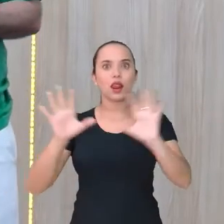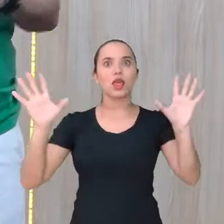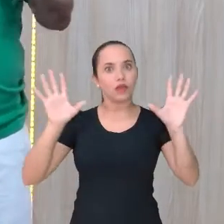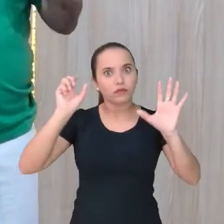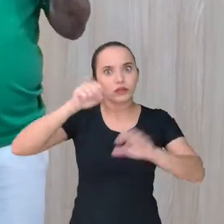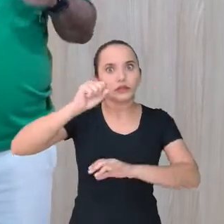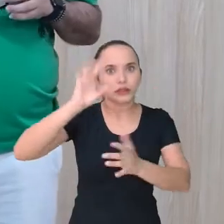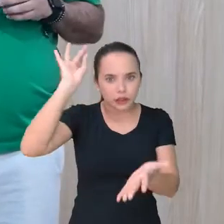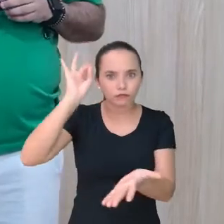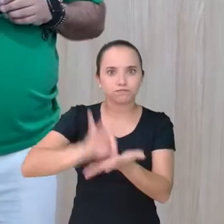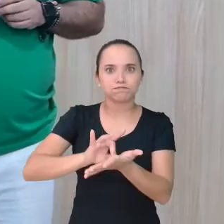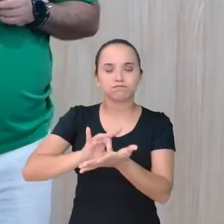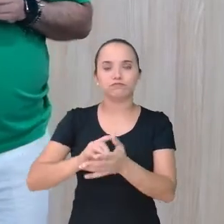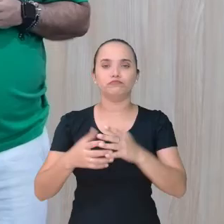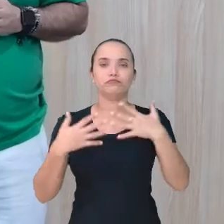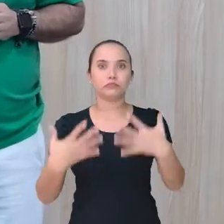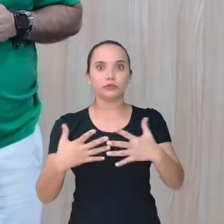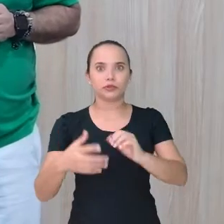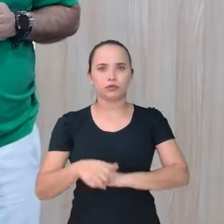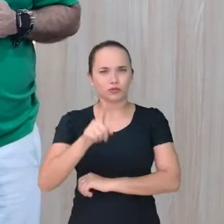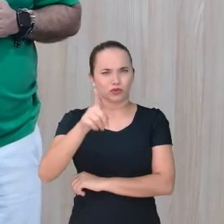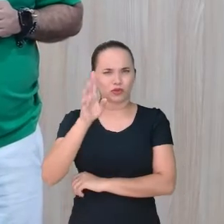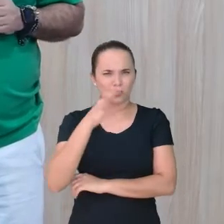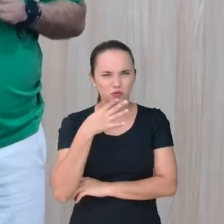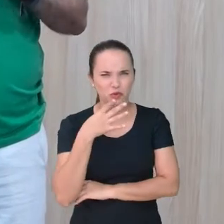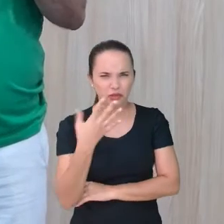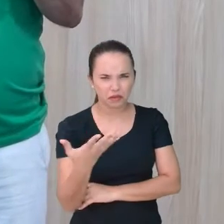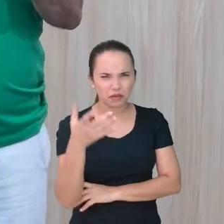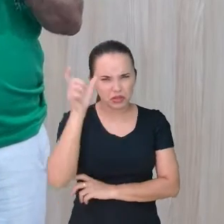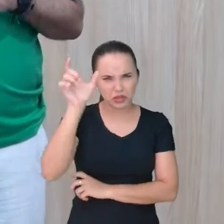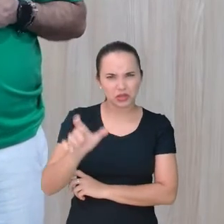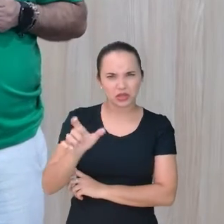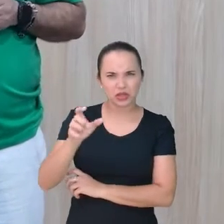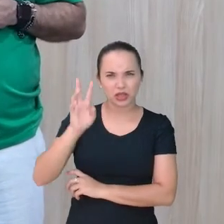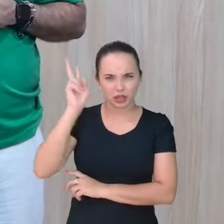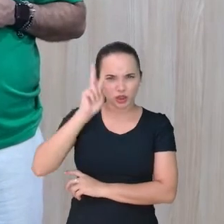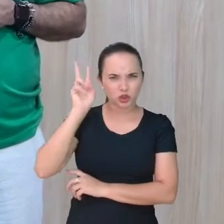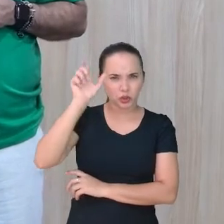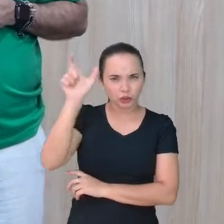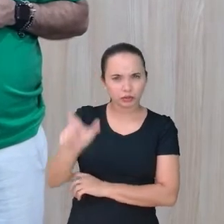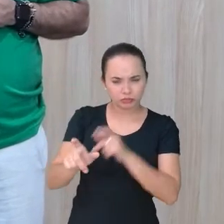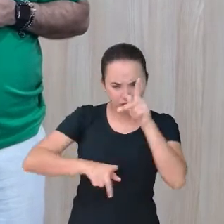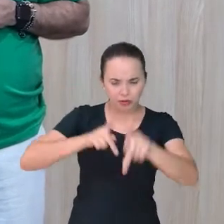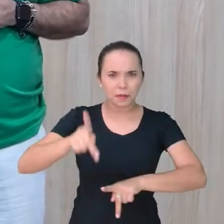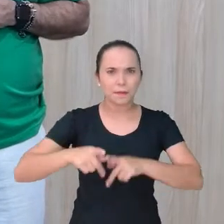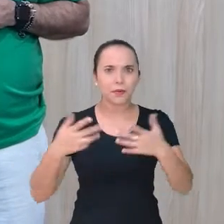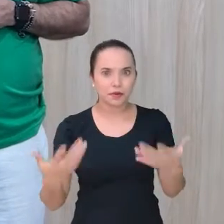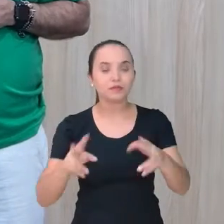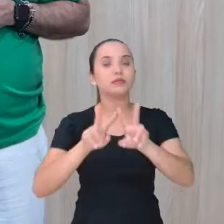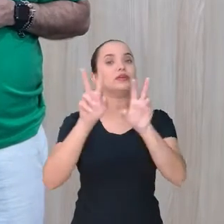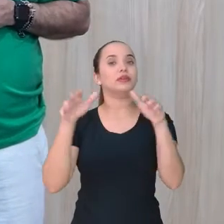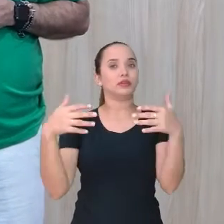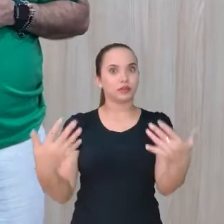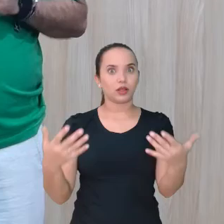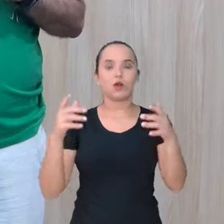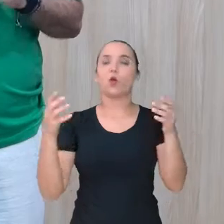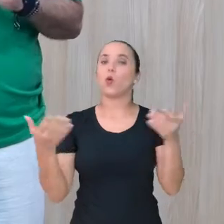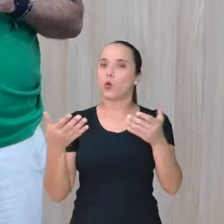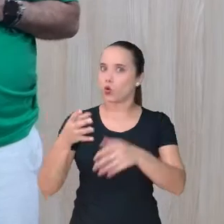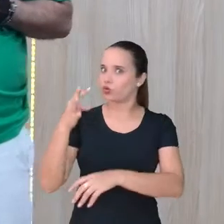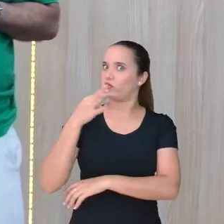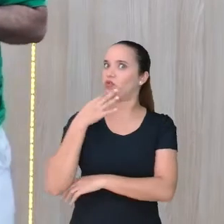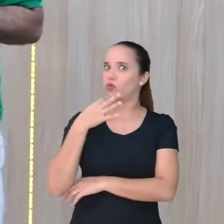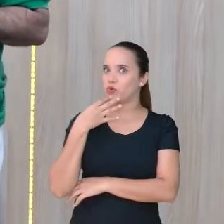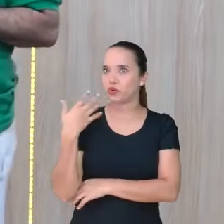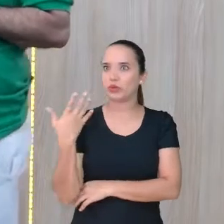liberdade. Então, você já ouviu falar desse povo? Então, é sobre ele que nós vamos tratar na nossa aula de hoje,